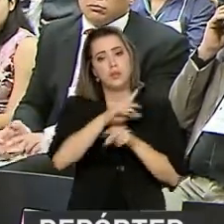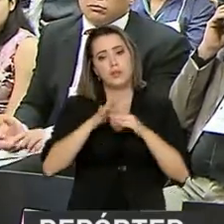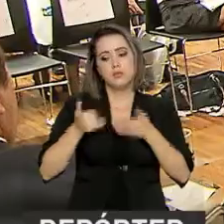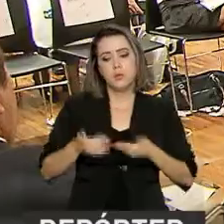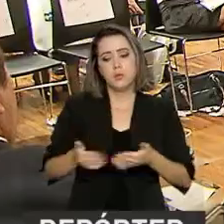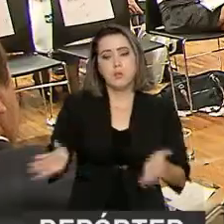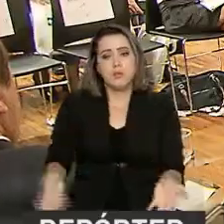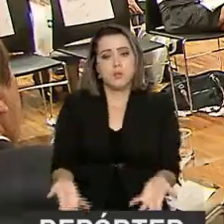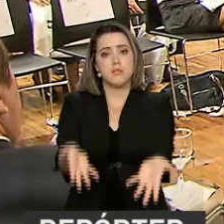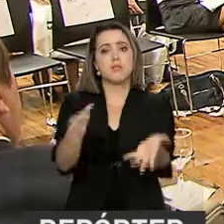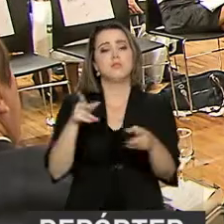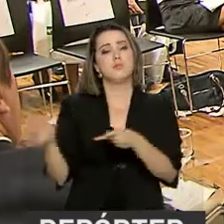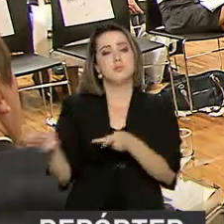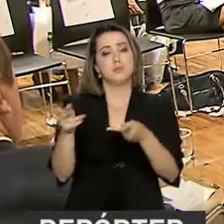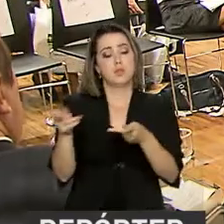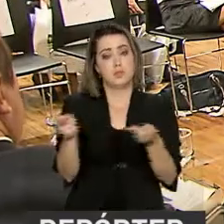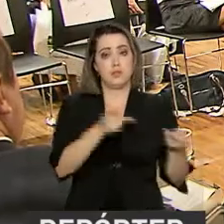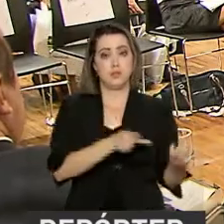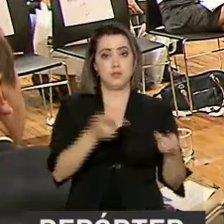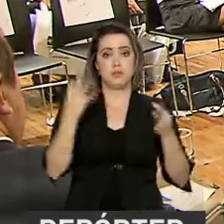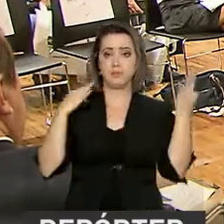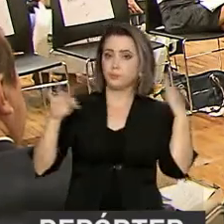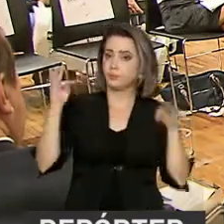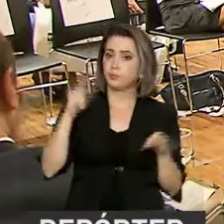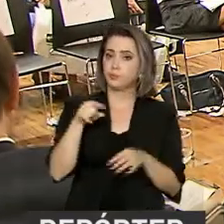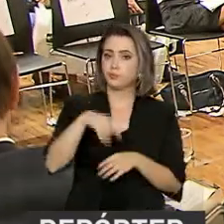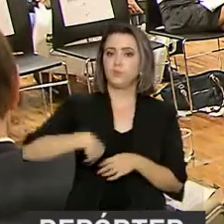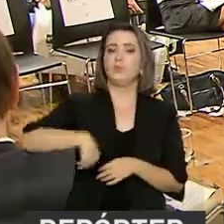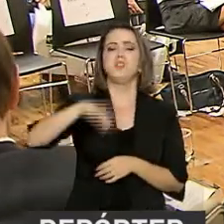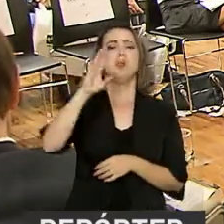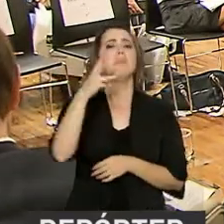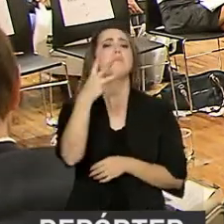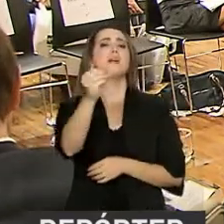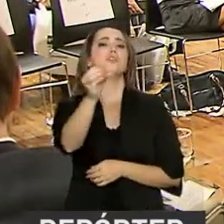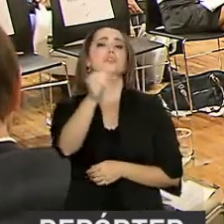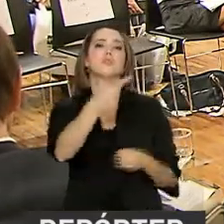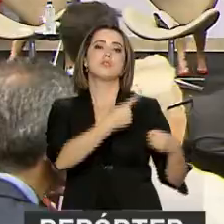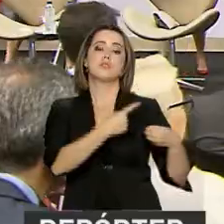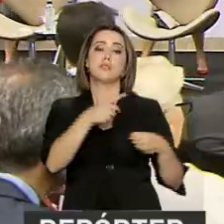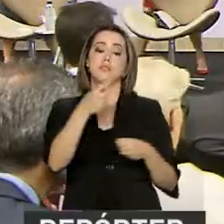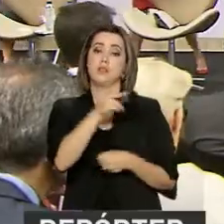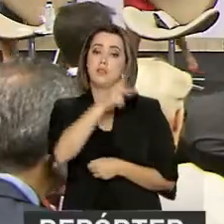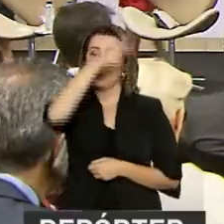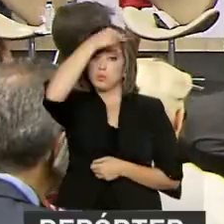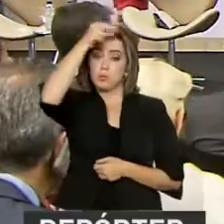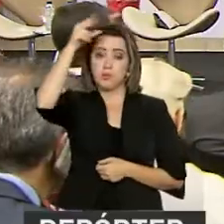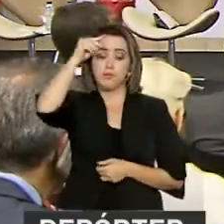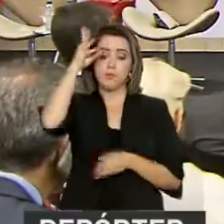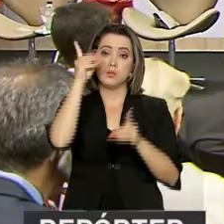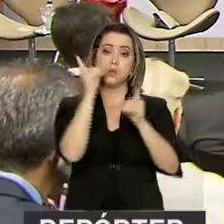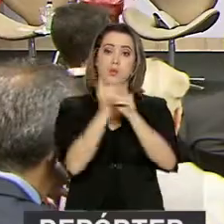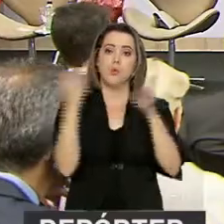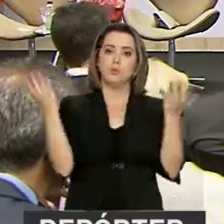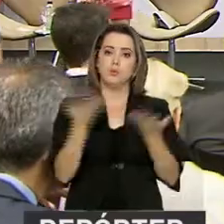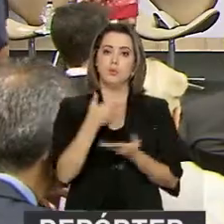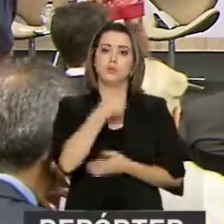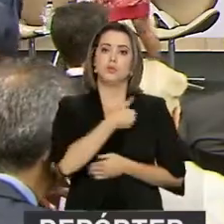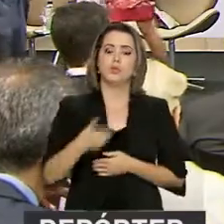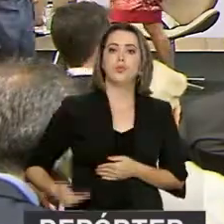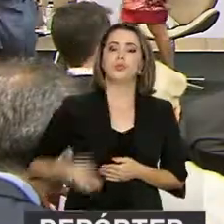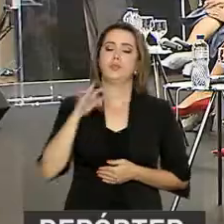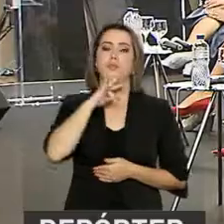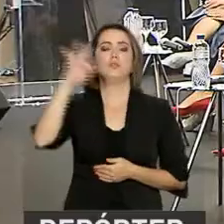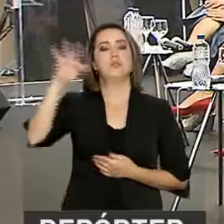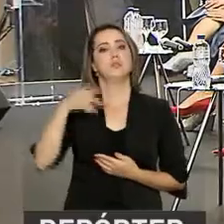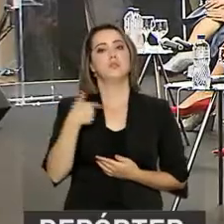turismo mais de 300 prefeitos e secretários municipais de todo o país se encontram com representantes do governo federal